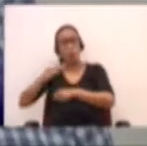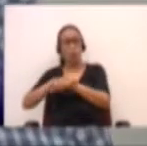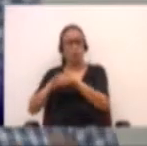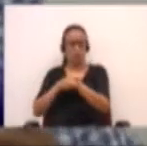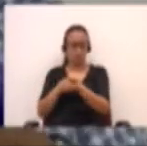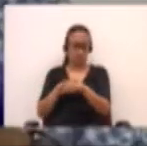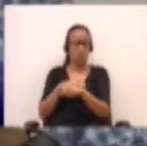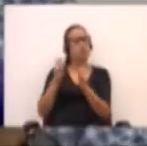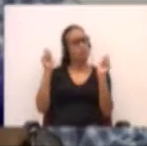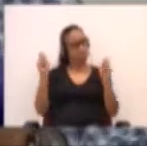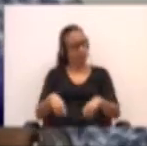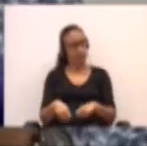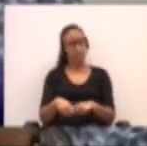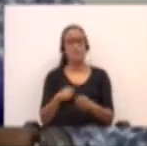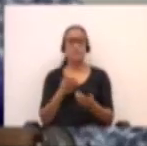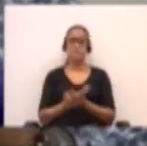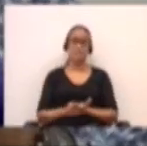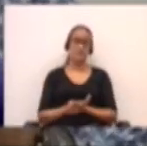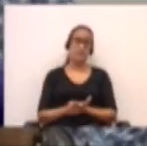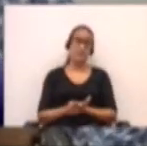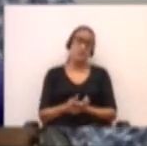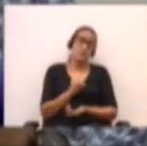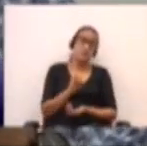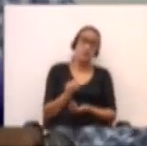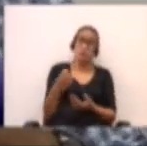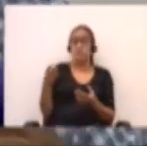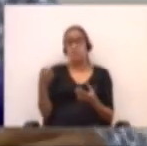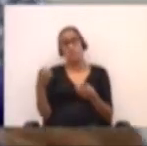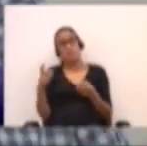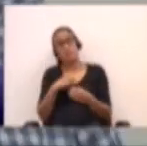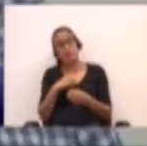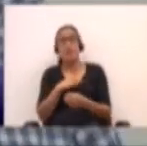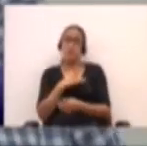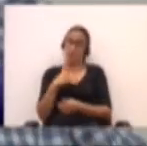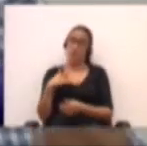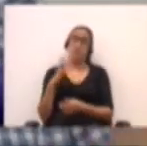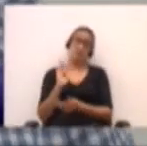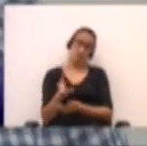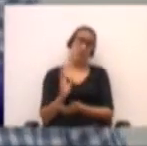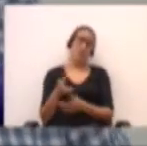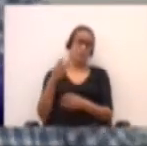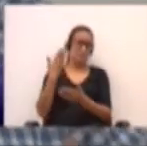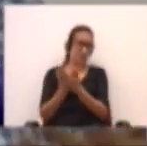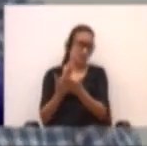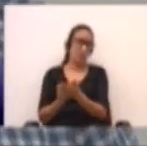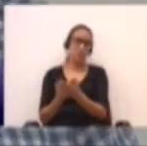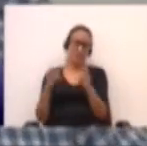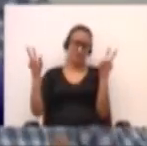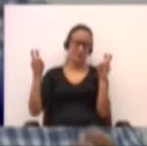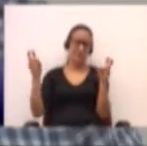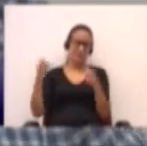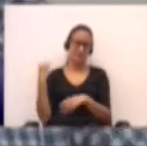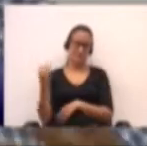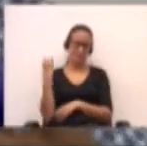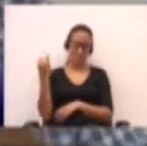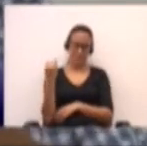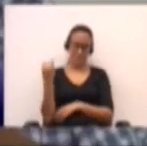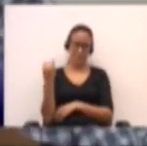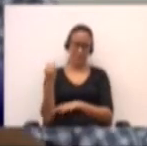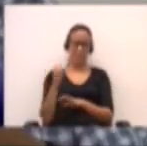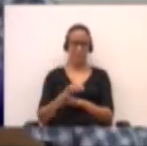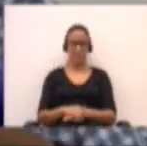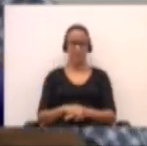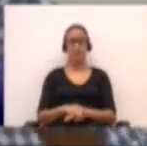formar a comissão, né, nesse momento. Eu acho que a questão do hospital é o hospital e a questão dos PAs